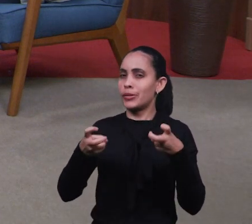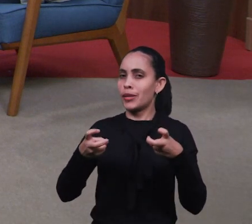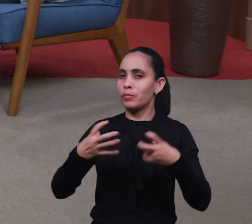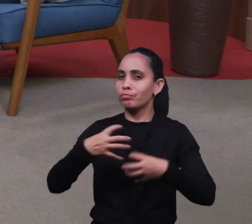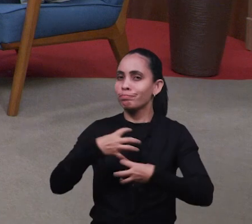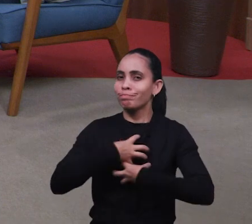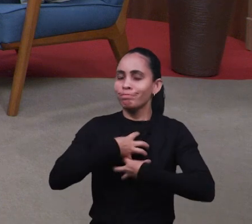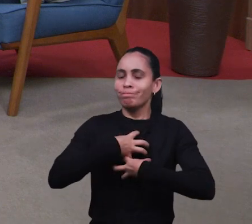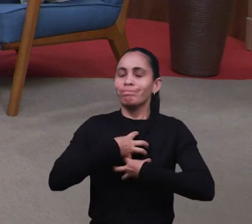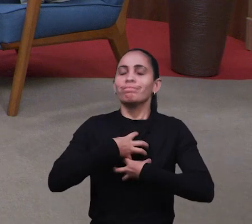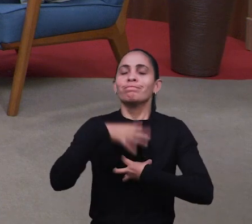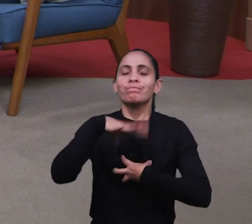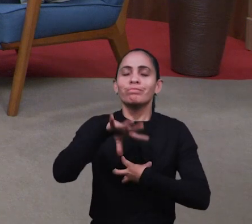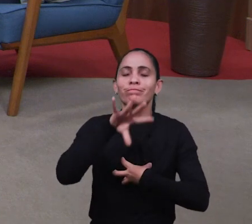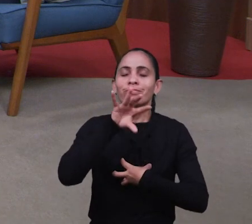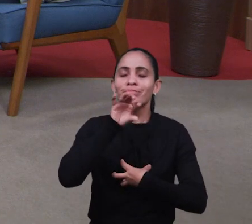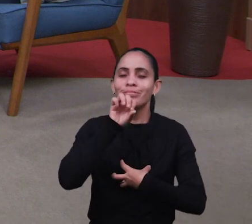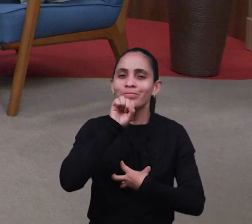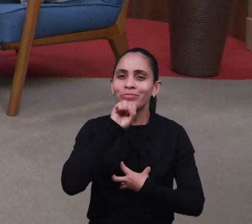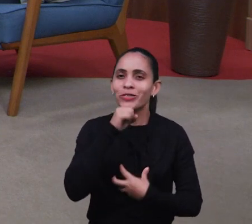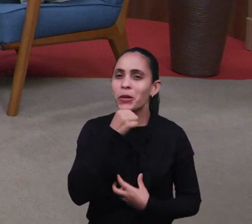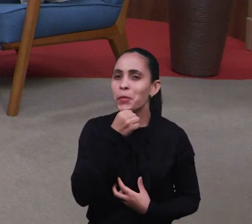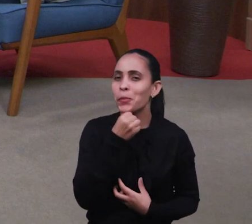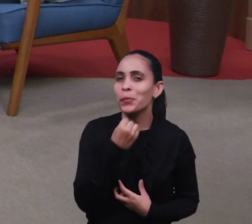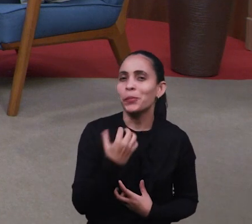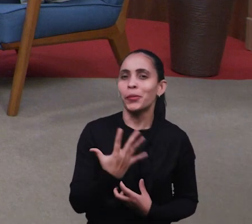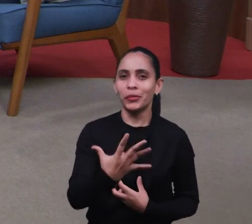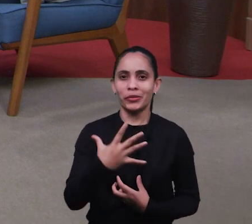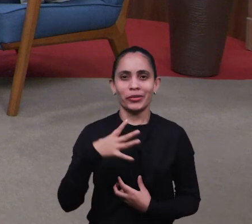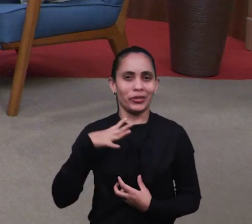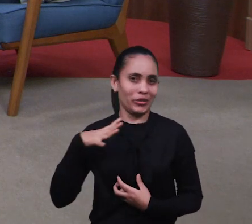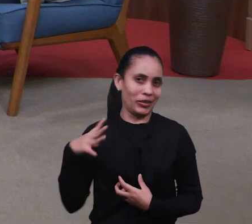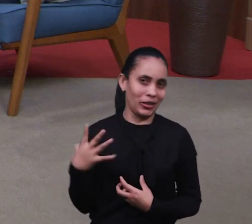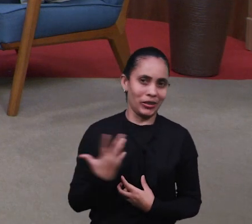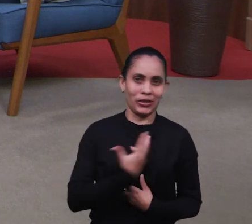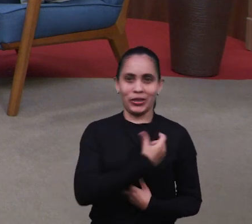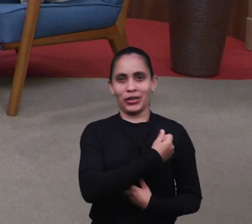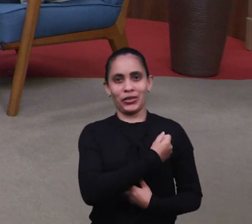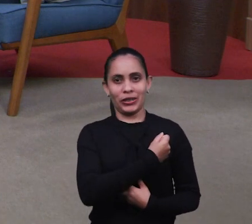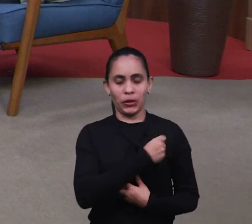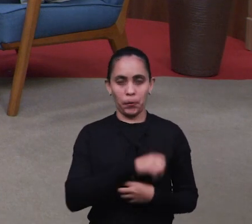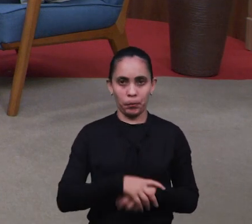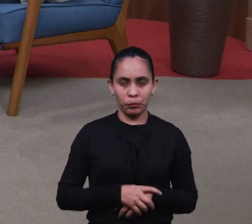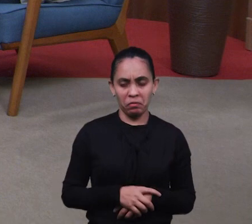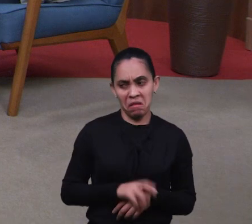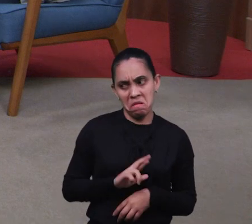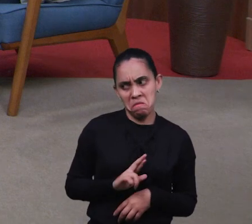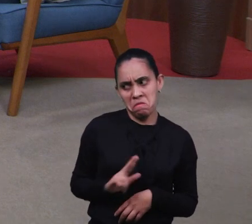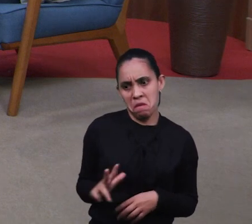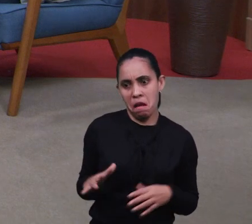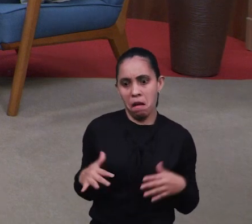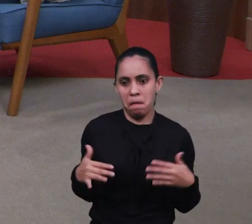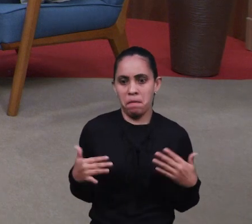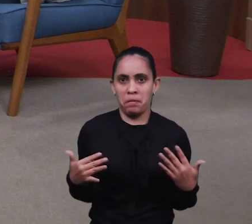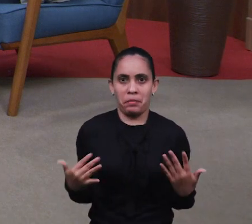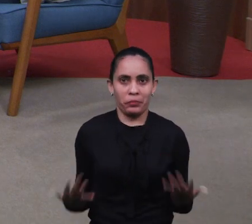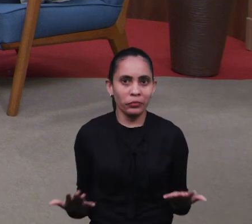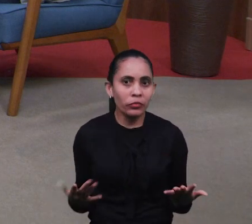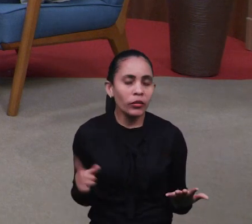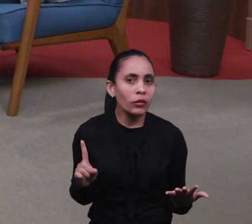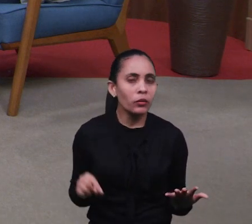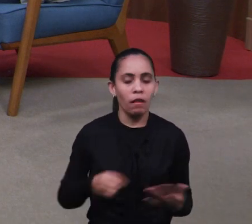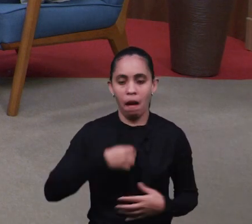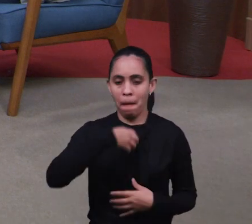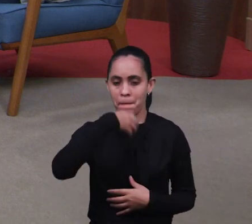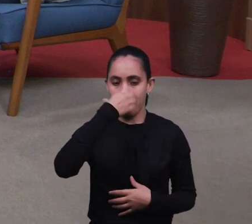esse perfume da salvação, não é? Então, não é por acaso, porque a maçã também é